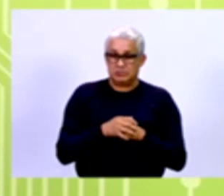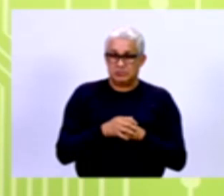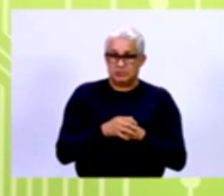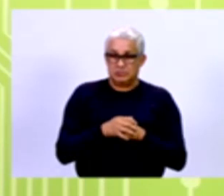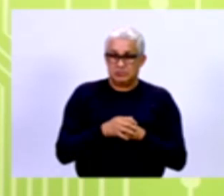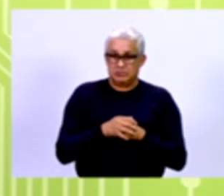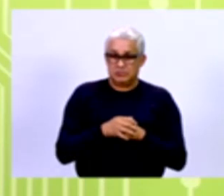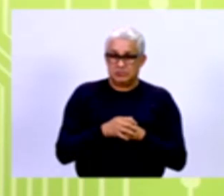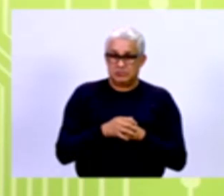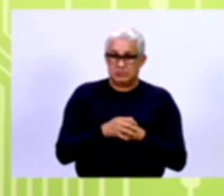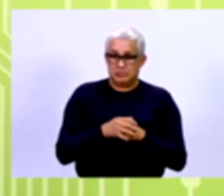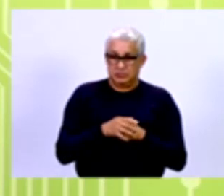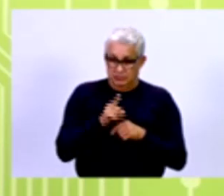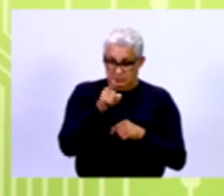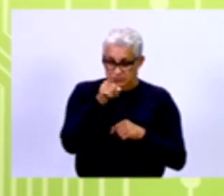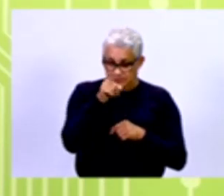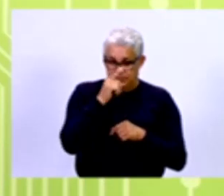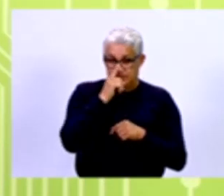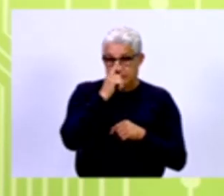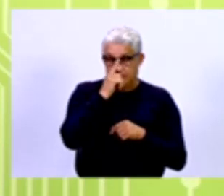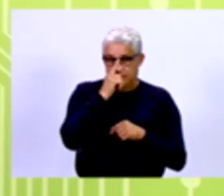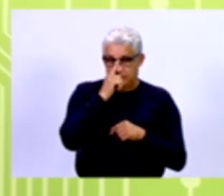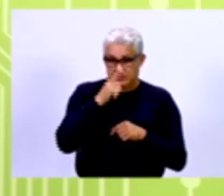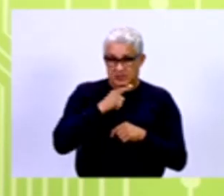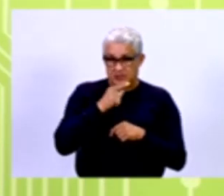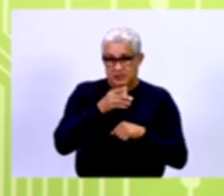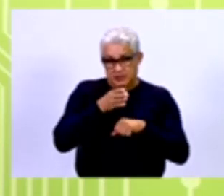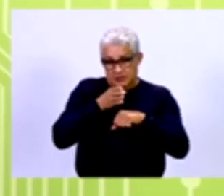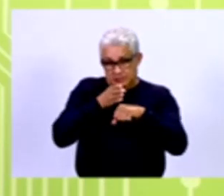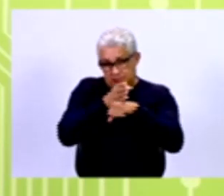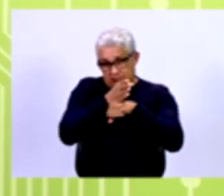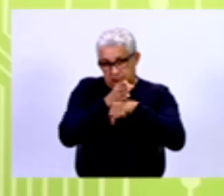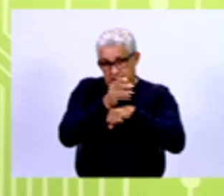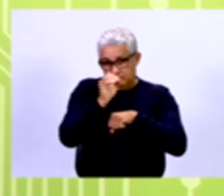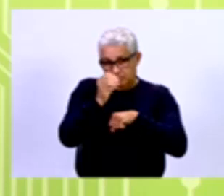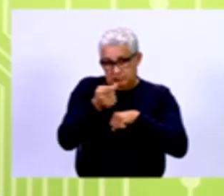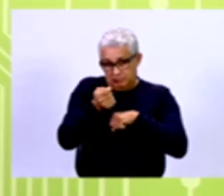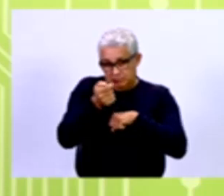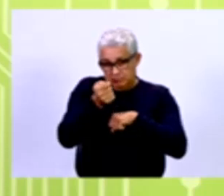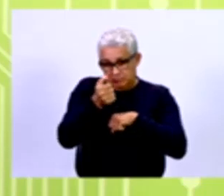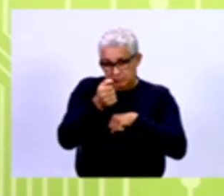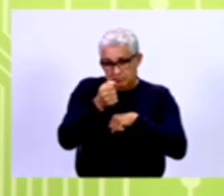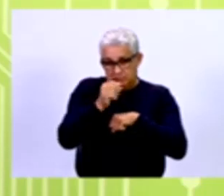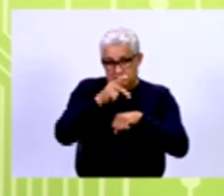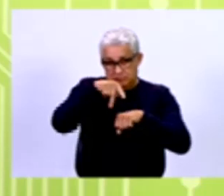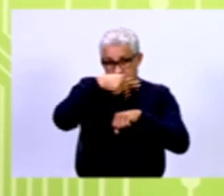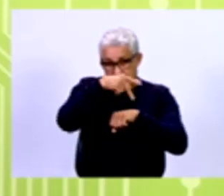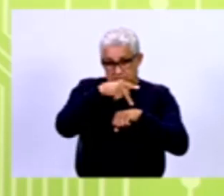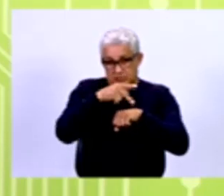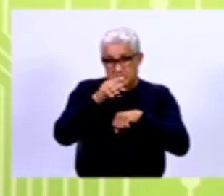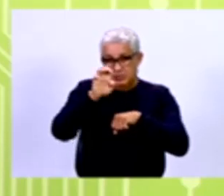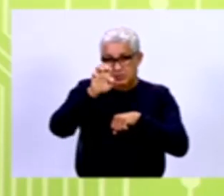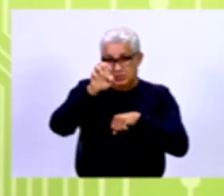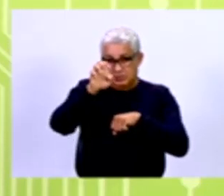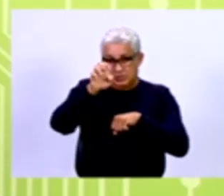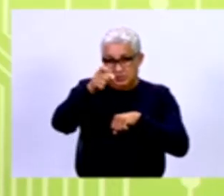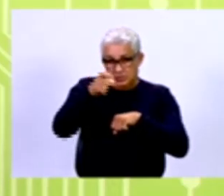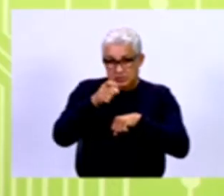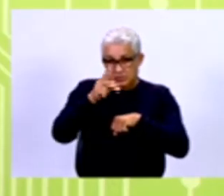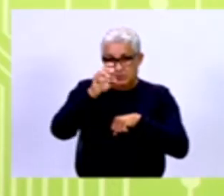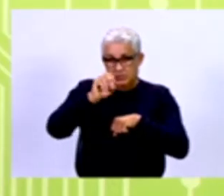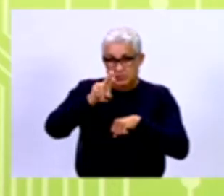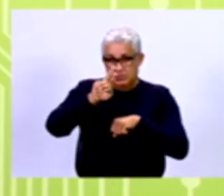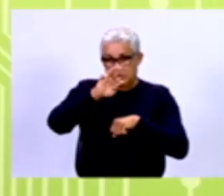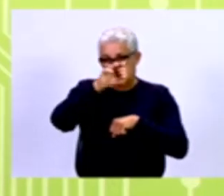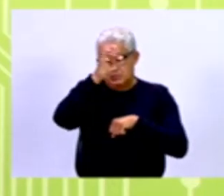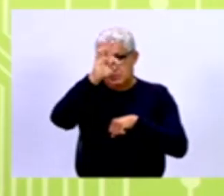o mecanismo de você ter acesso a mais moedas externas é através de exportações, o que não é